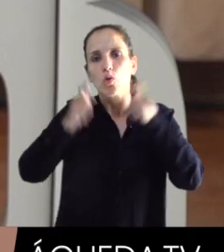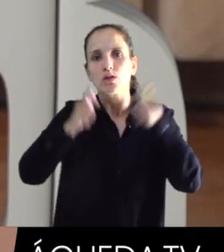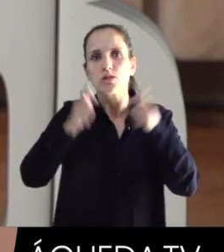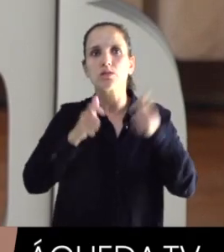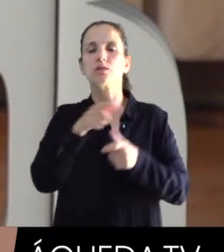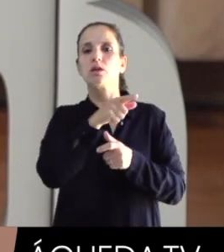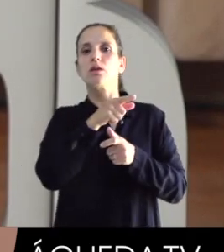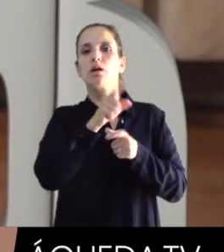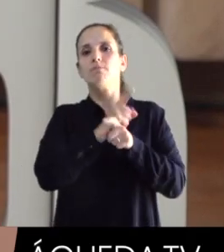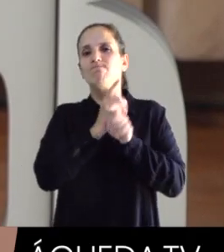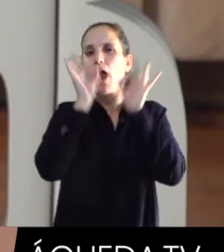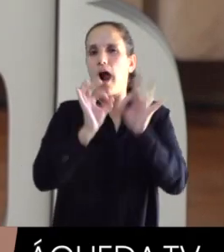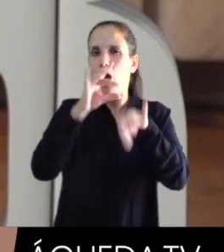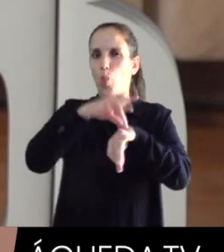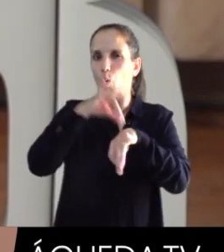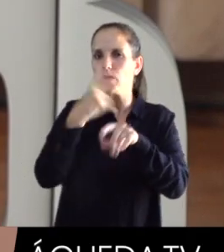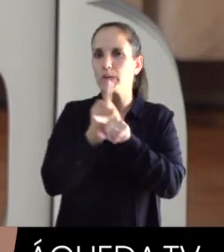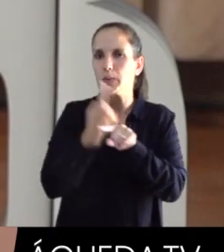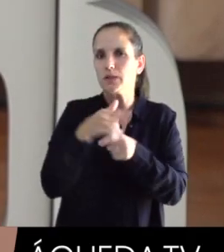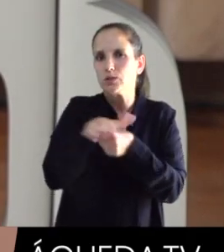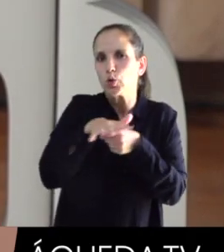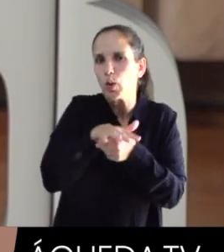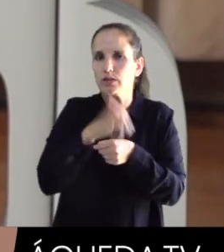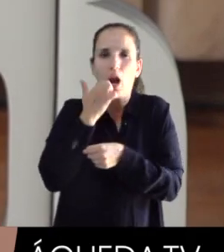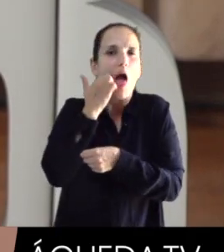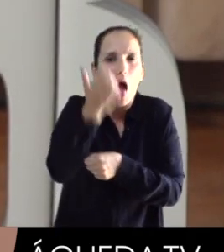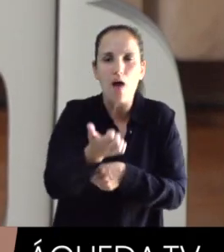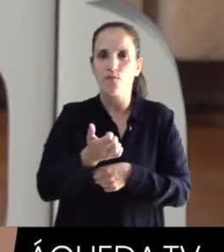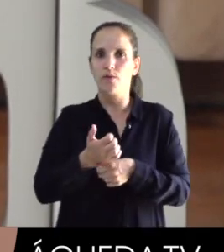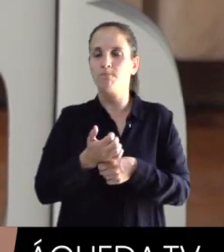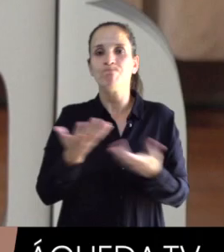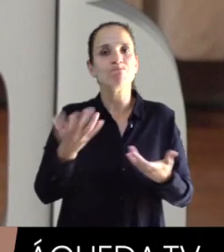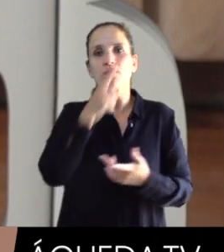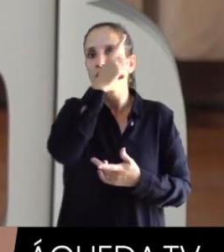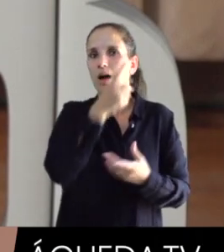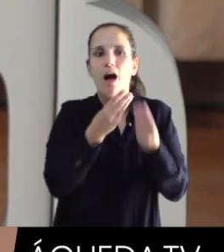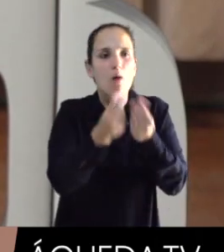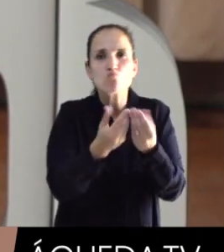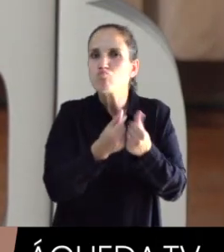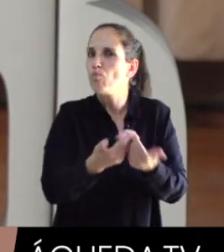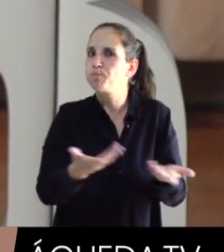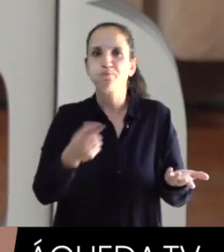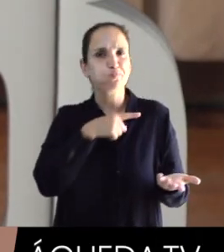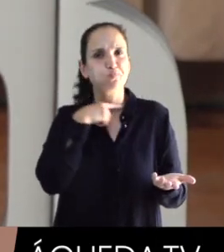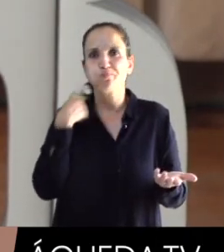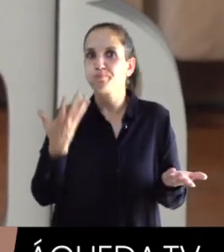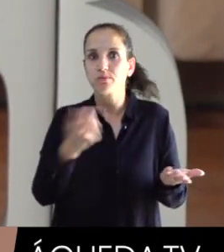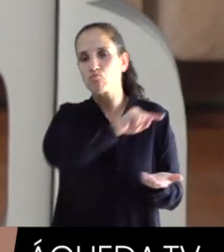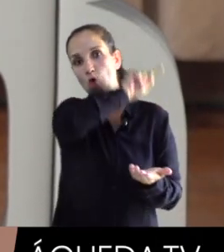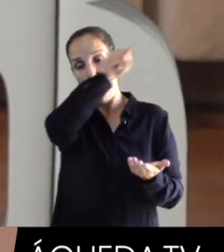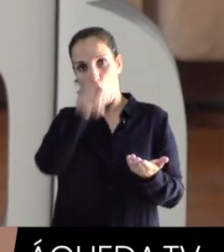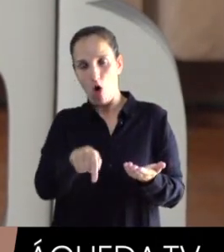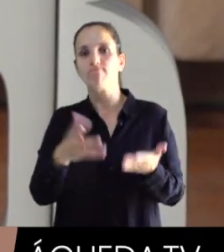sobretudo crianças e jovens, com situações de doença grave e que não têm solução clínica na